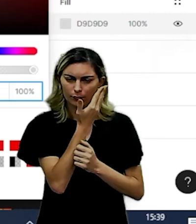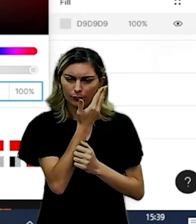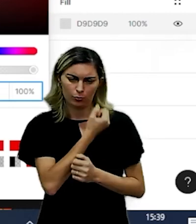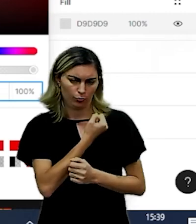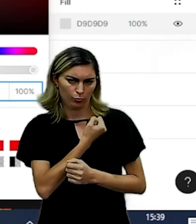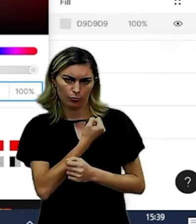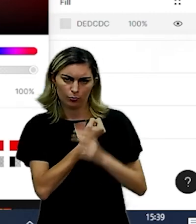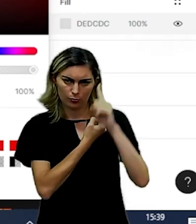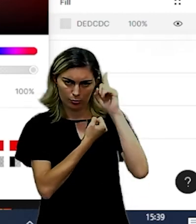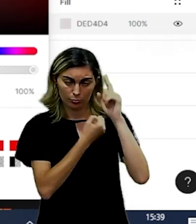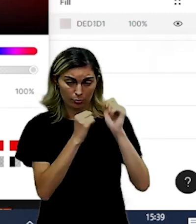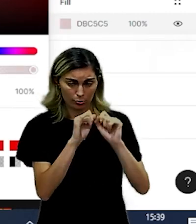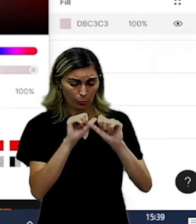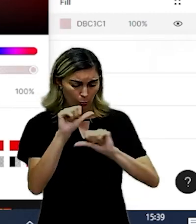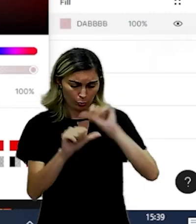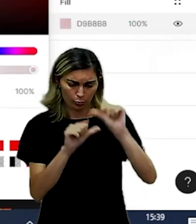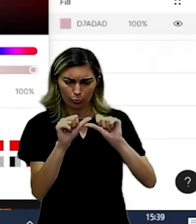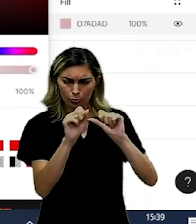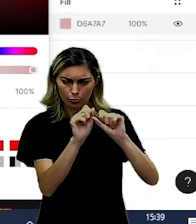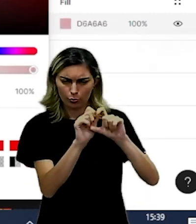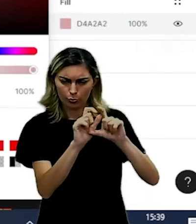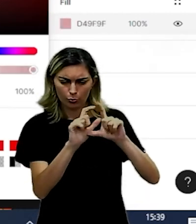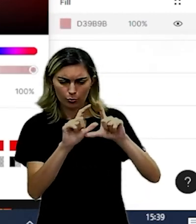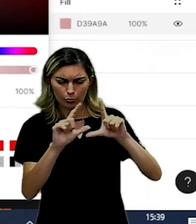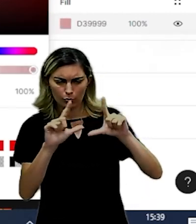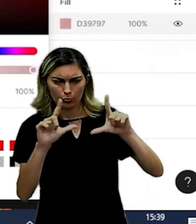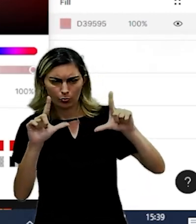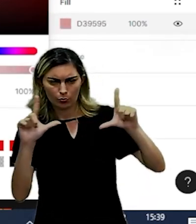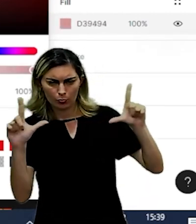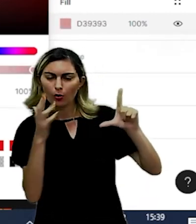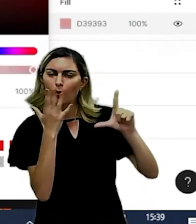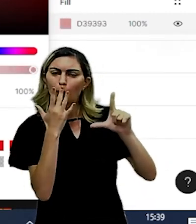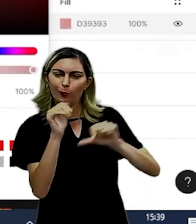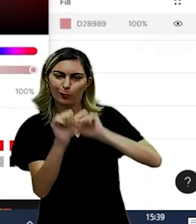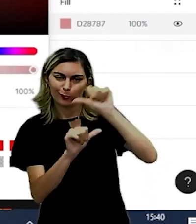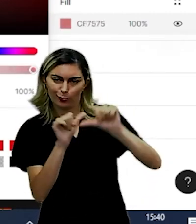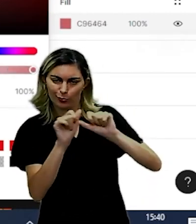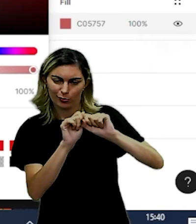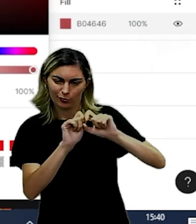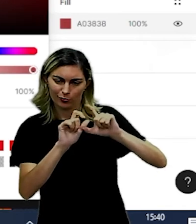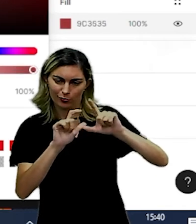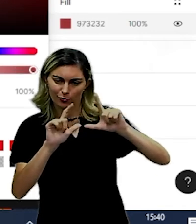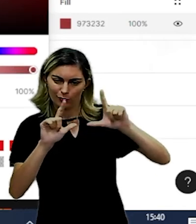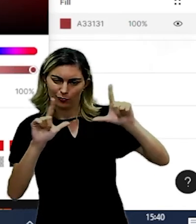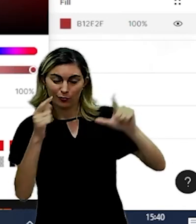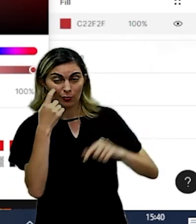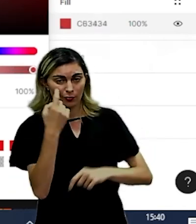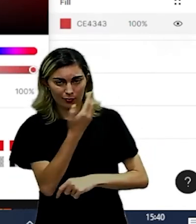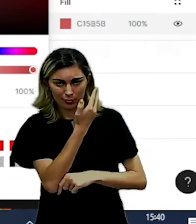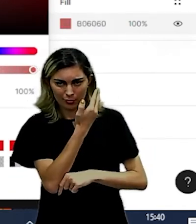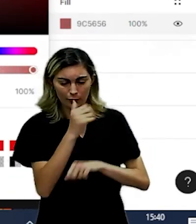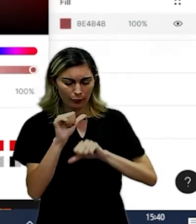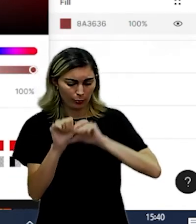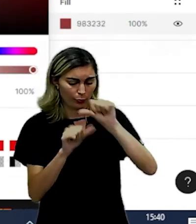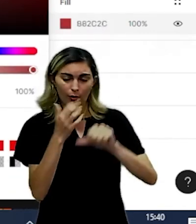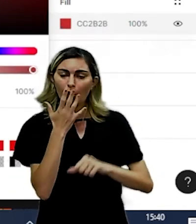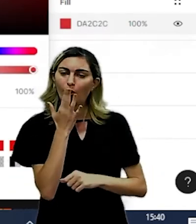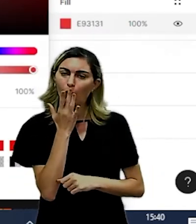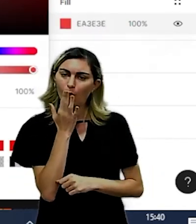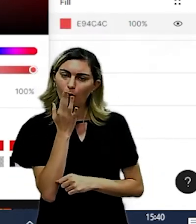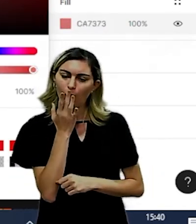se eu arrasto o meu cursor pela paleta, ele vai se alterando lá embaixo. Ó.